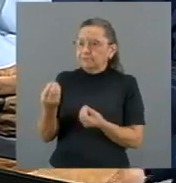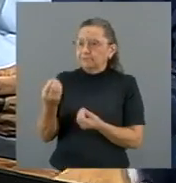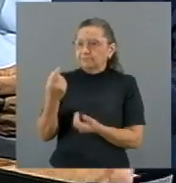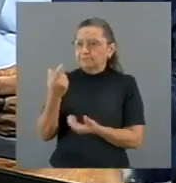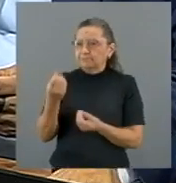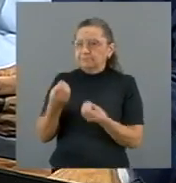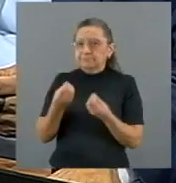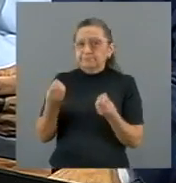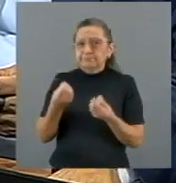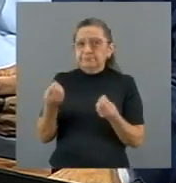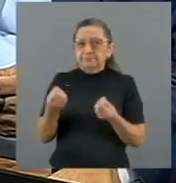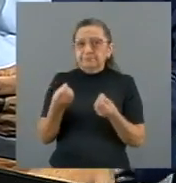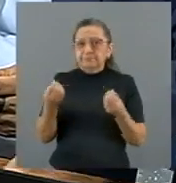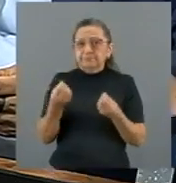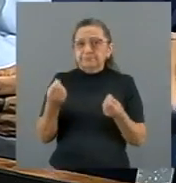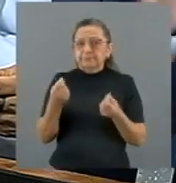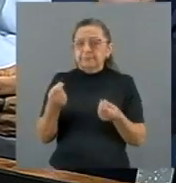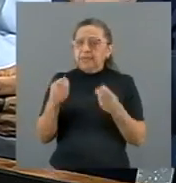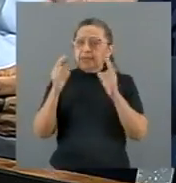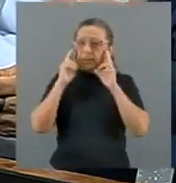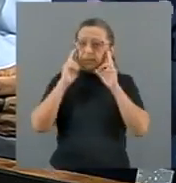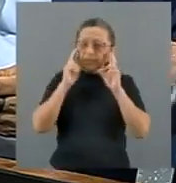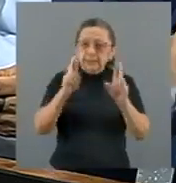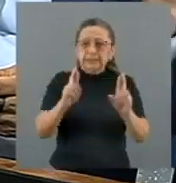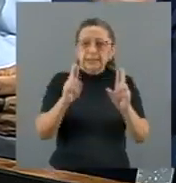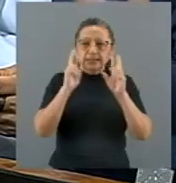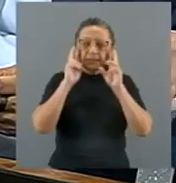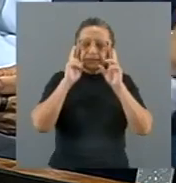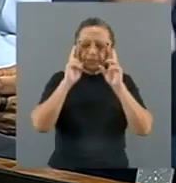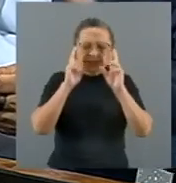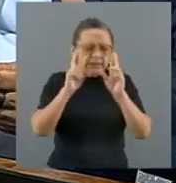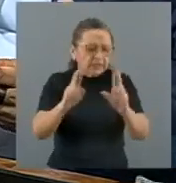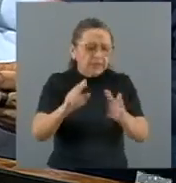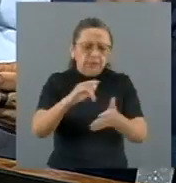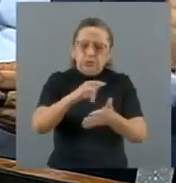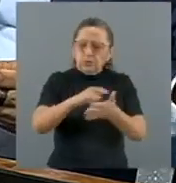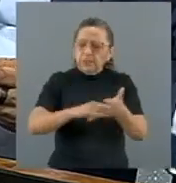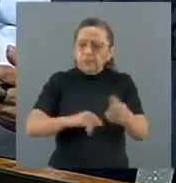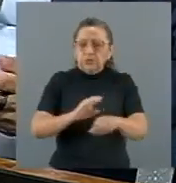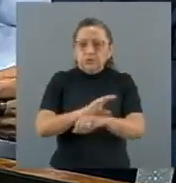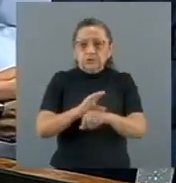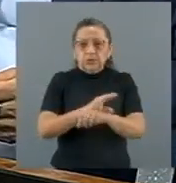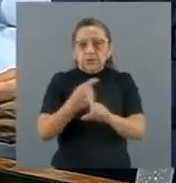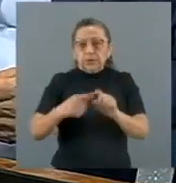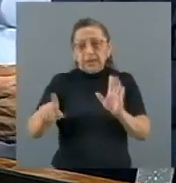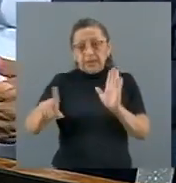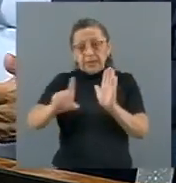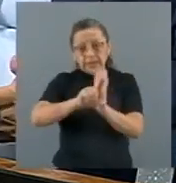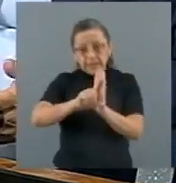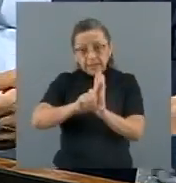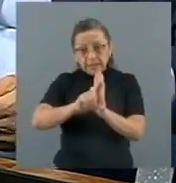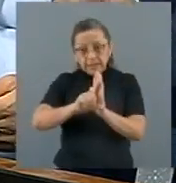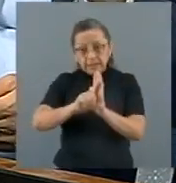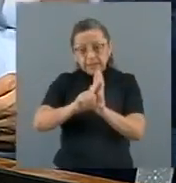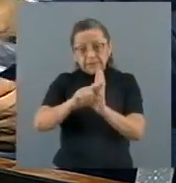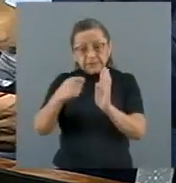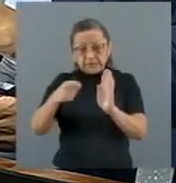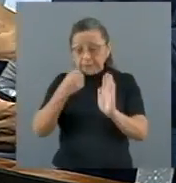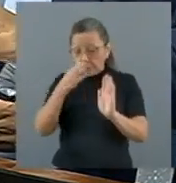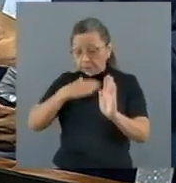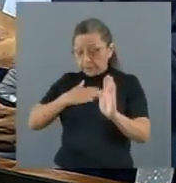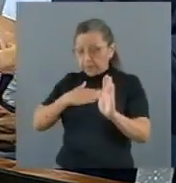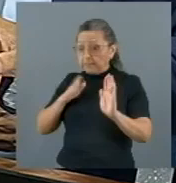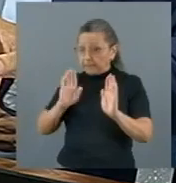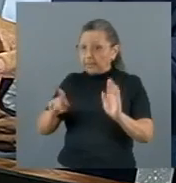esse documento que é o escudo que nos protege a todos, porque a lei precisa ser boa para mim, mas tem que ser boa também para o meu